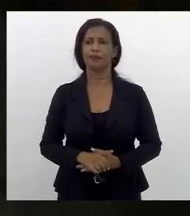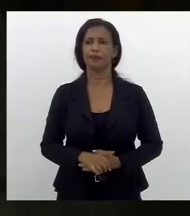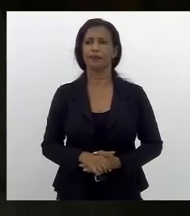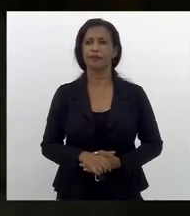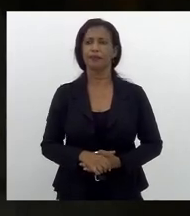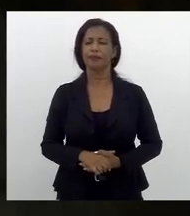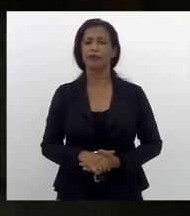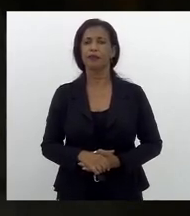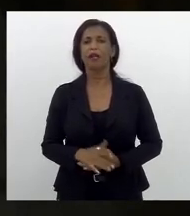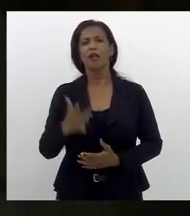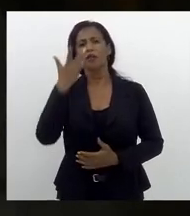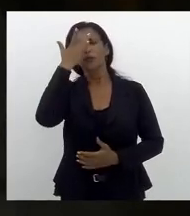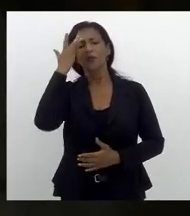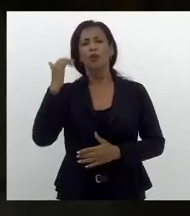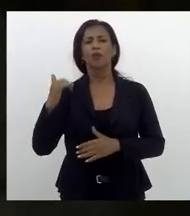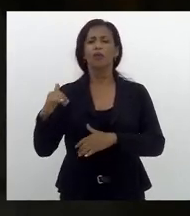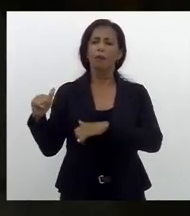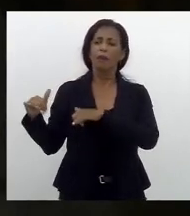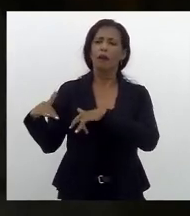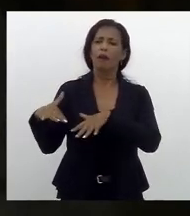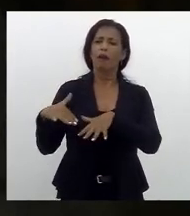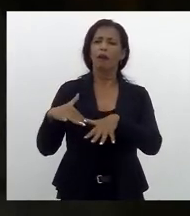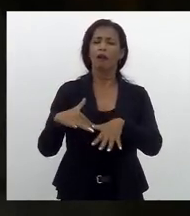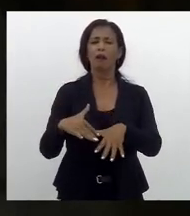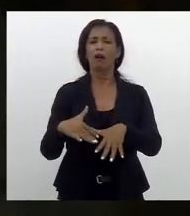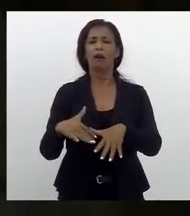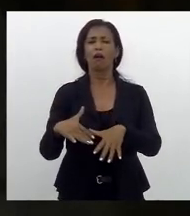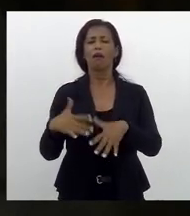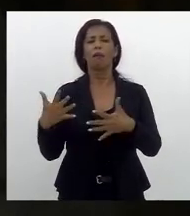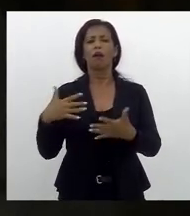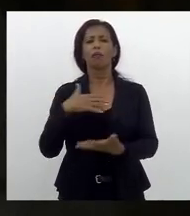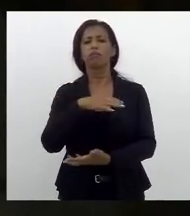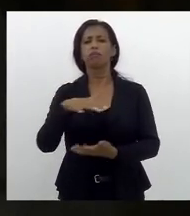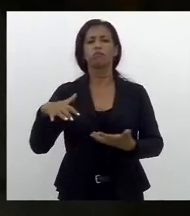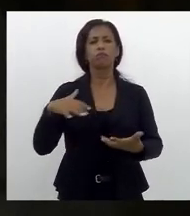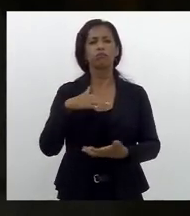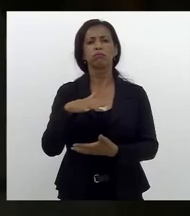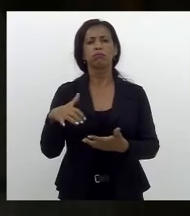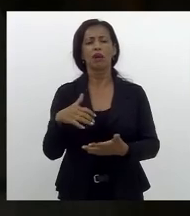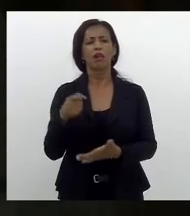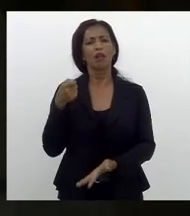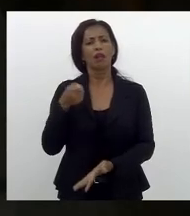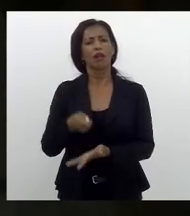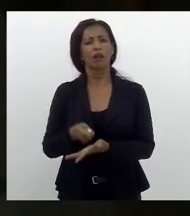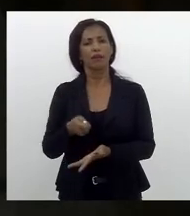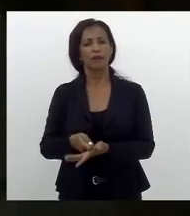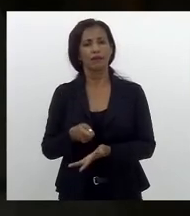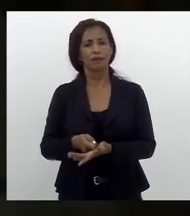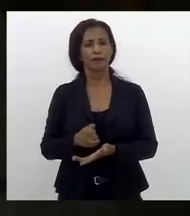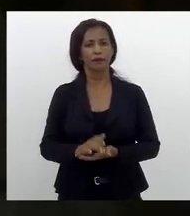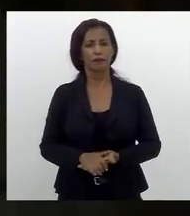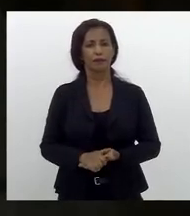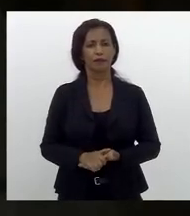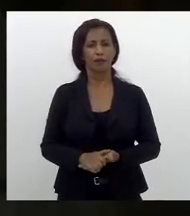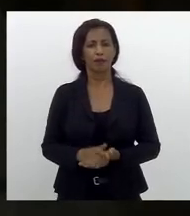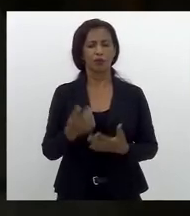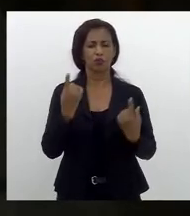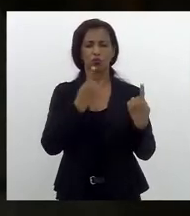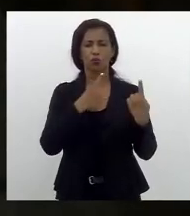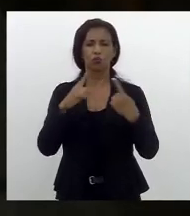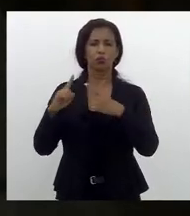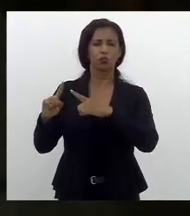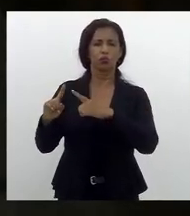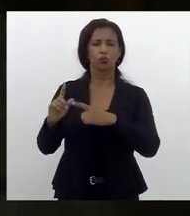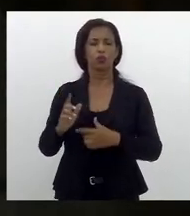o povo esteve nas ruas para se manifestar e reafirmar a sua